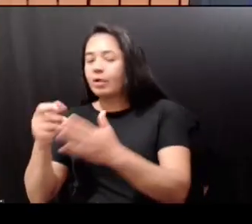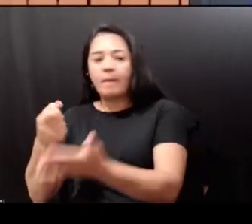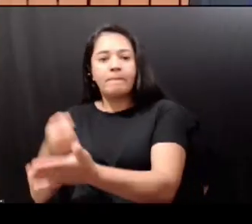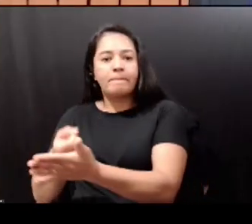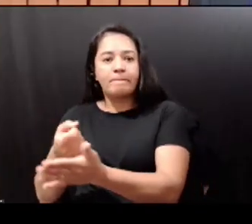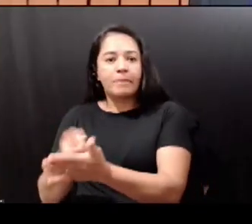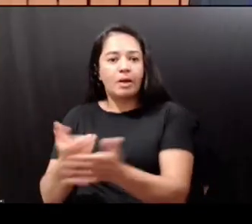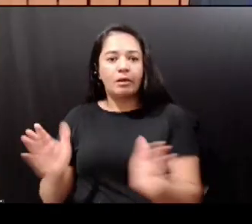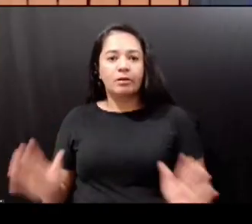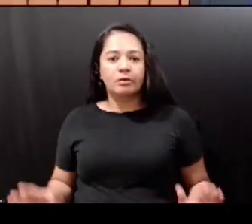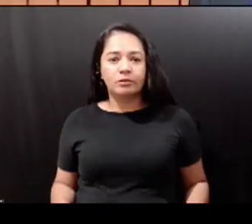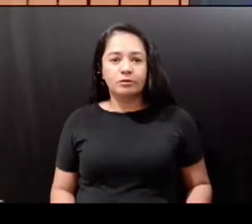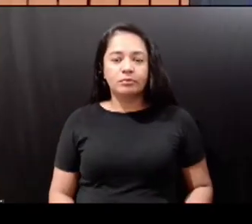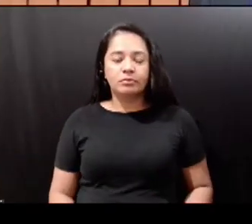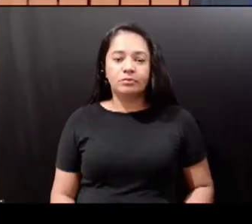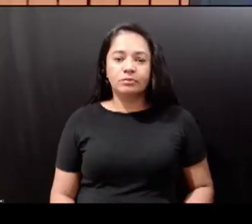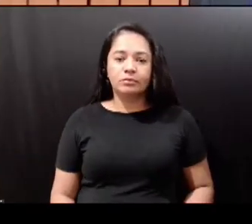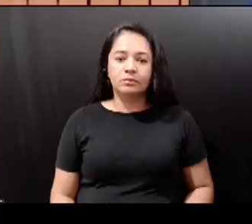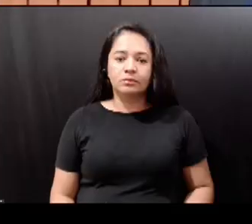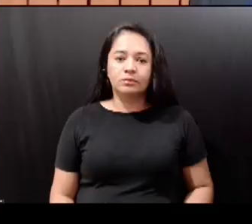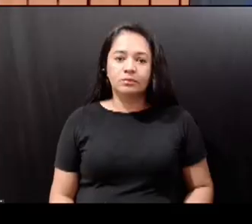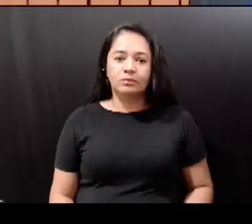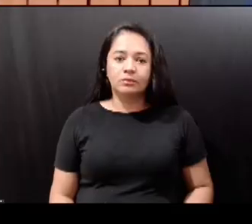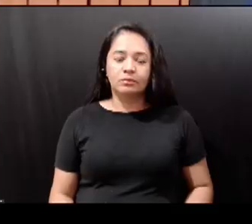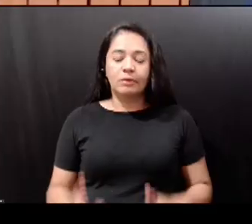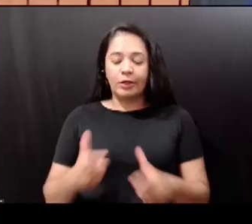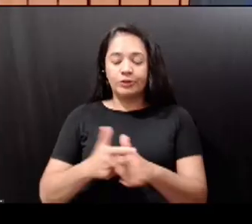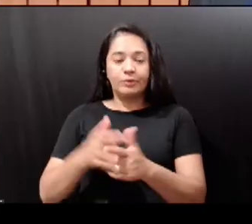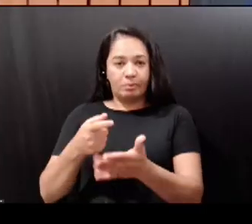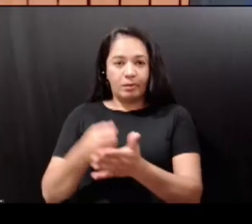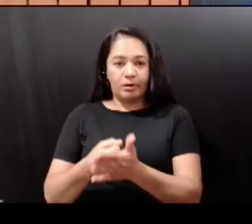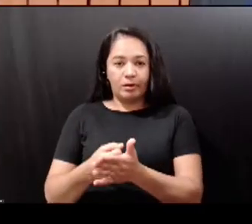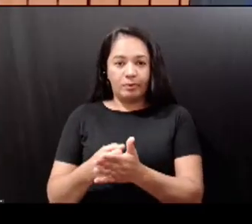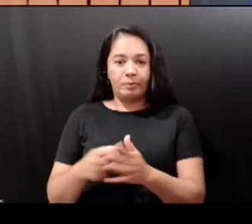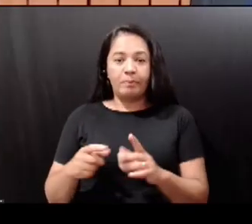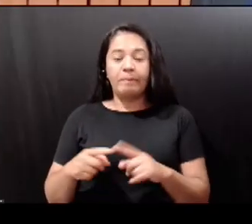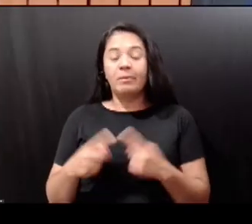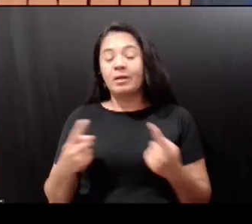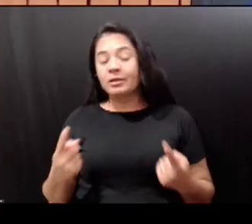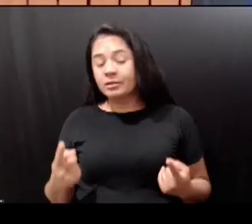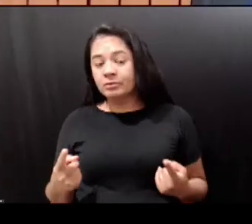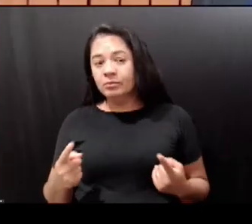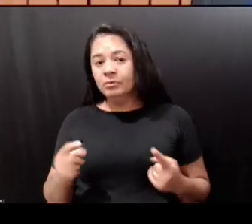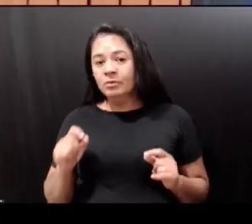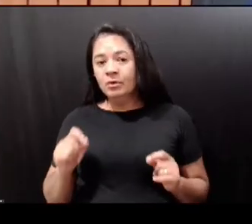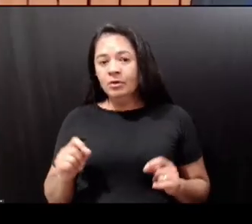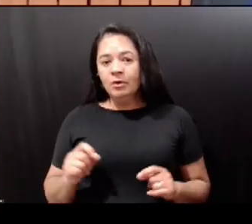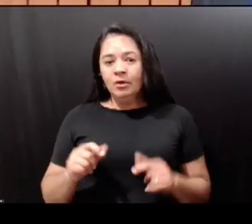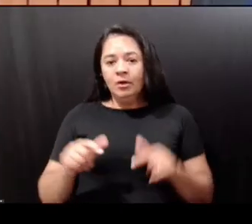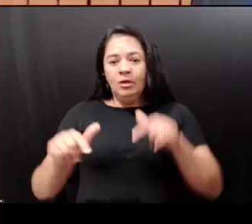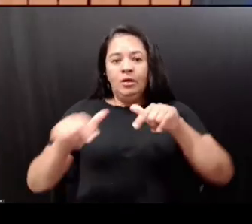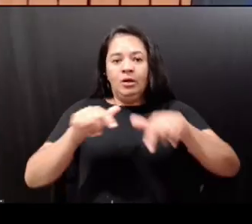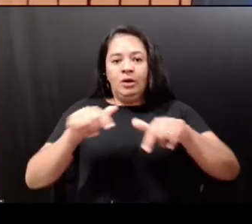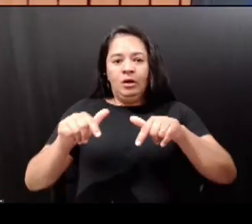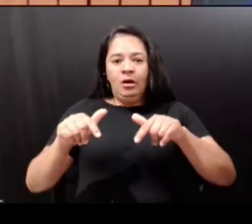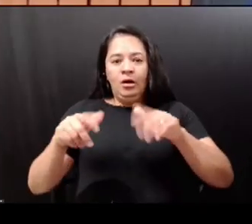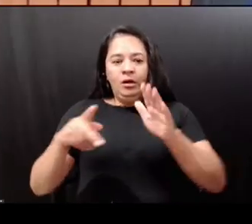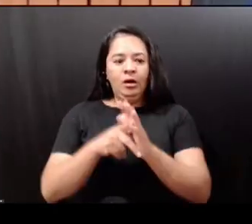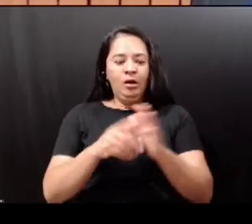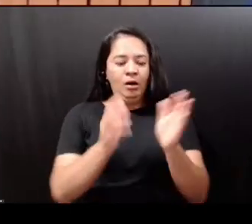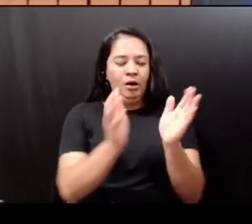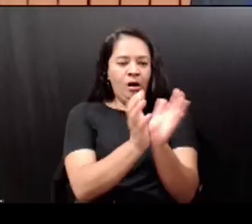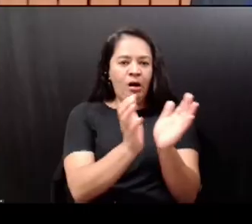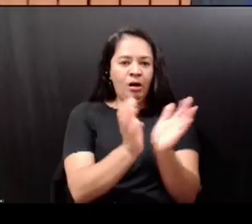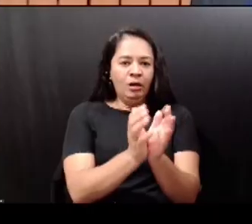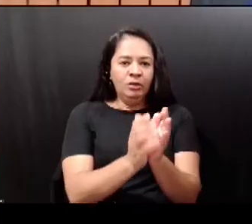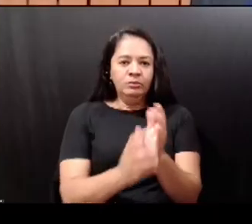você faz um pagamento dessa conta. Só que os trabalhos dessa companhia para poder religar não